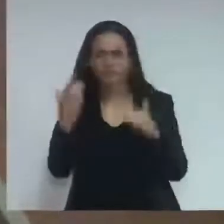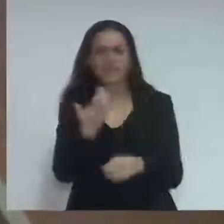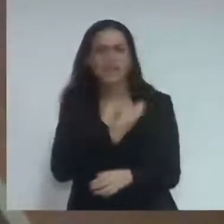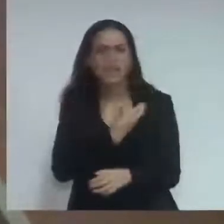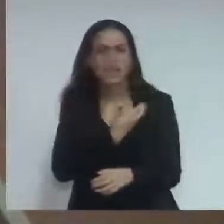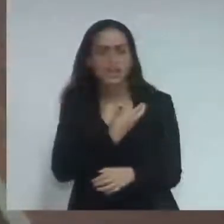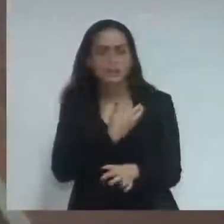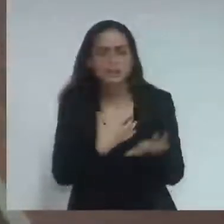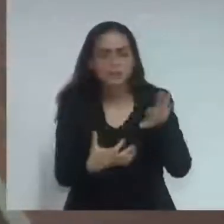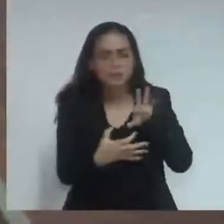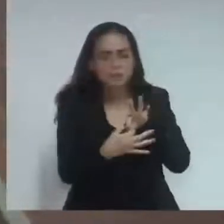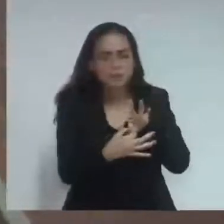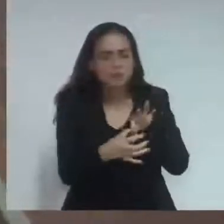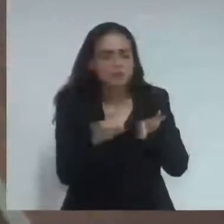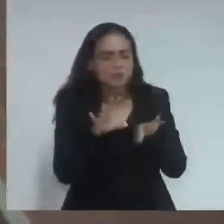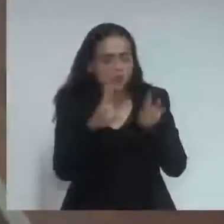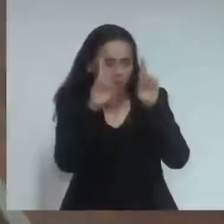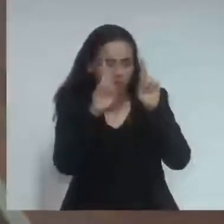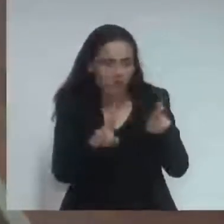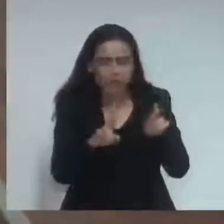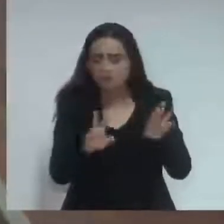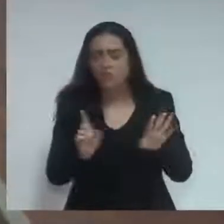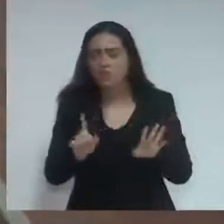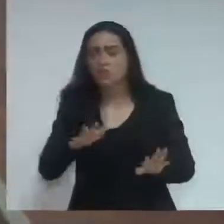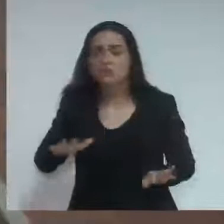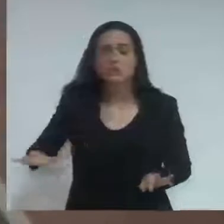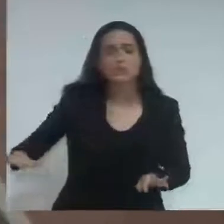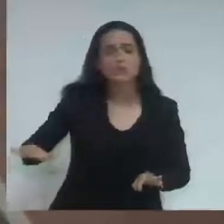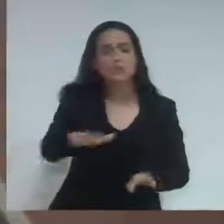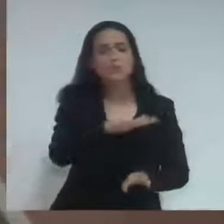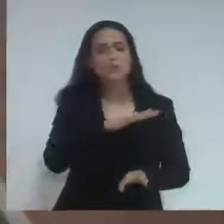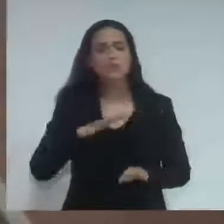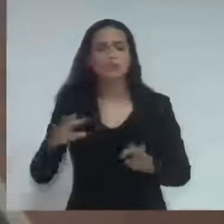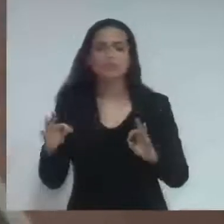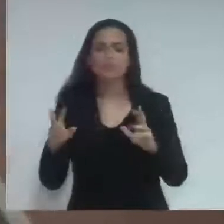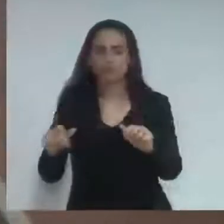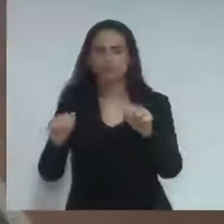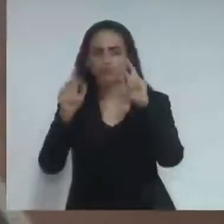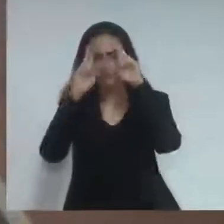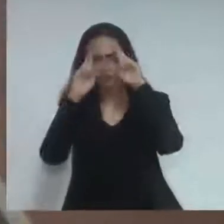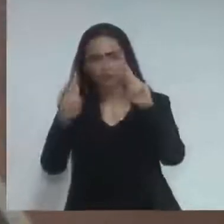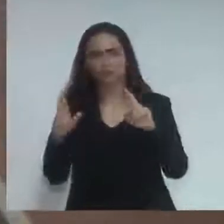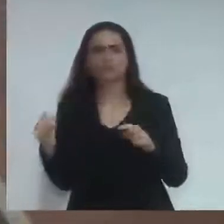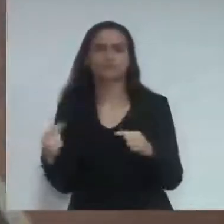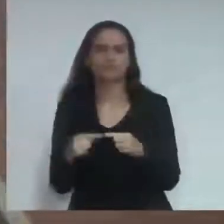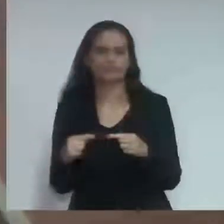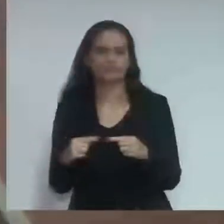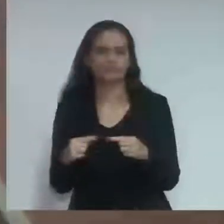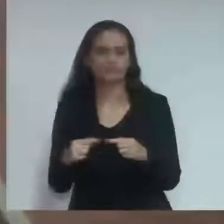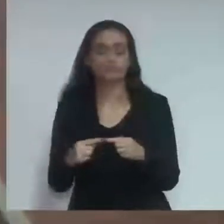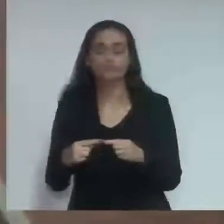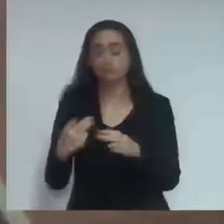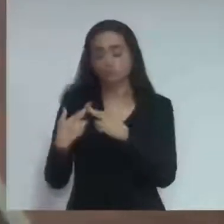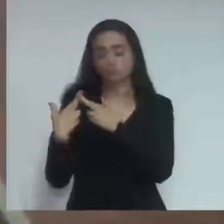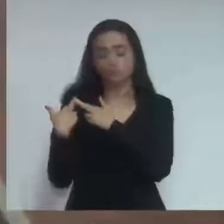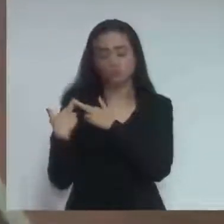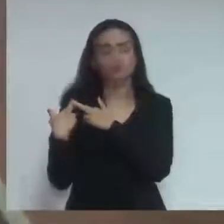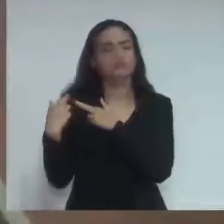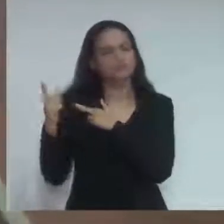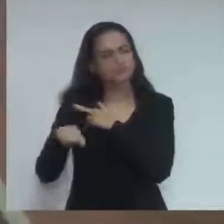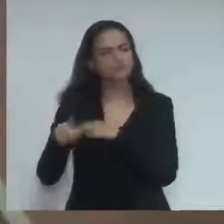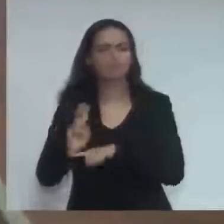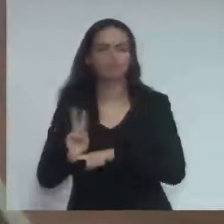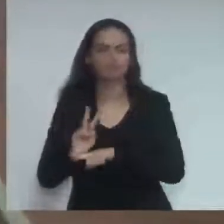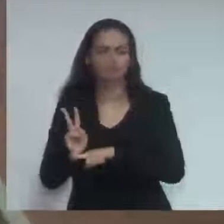se respeitar. E o trabalho investigativo, que é um trabalho fundamental do vereador, muito importante, é uma